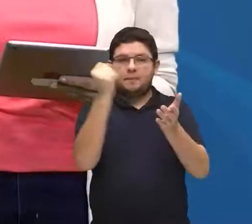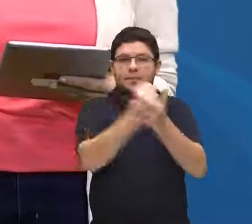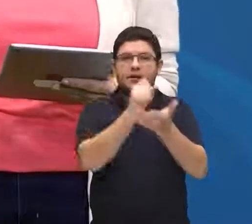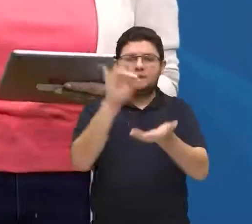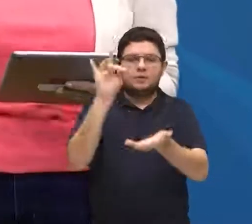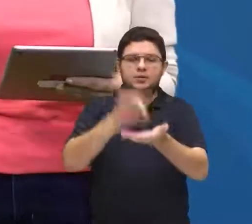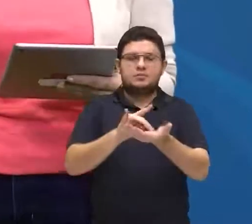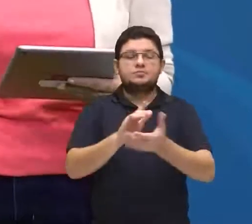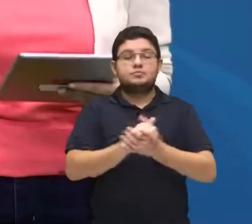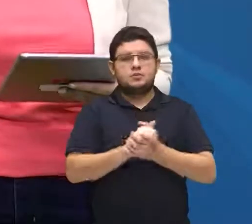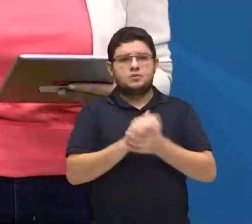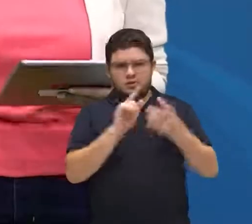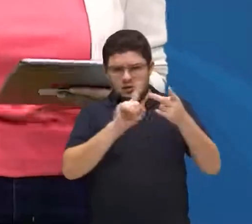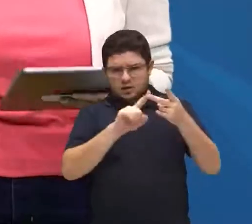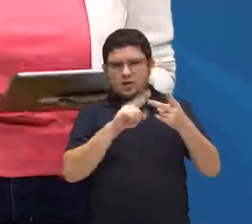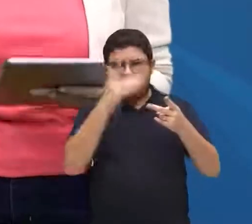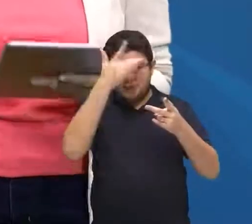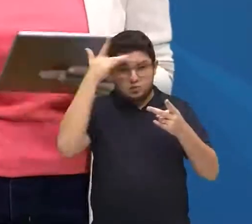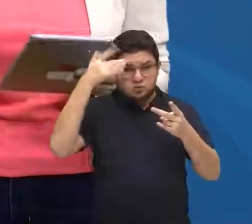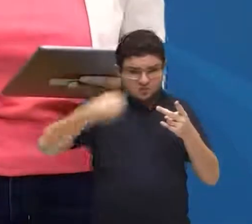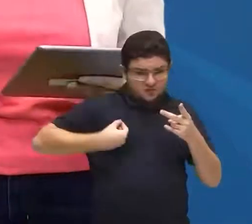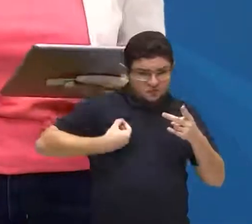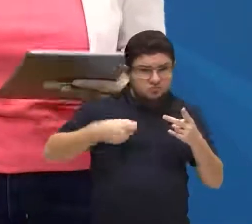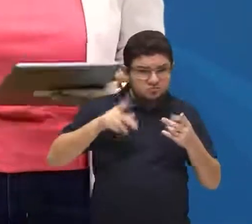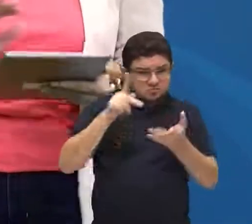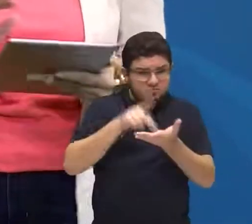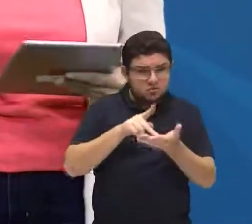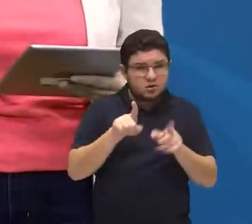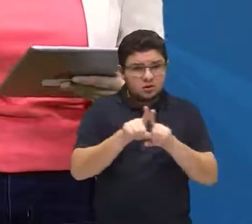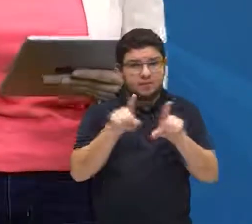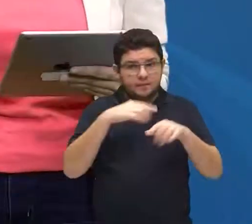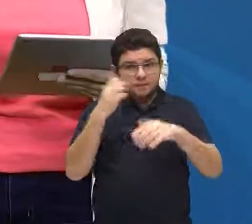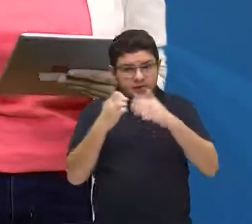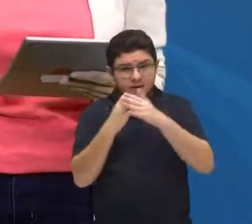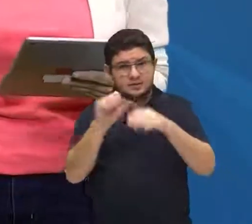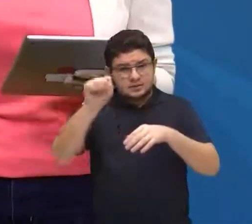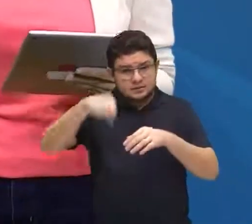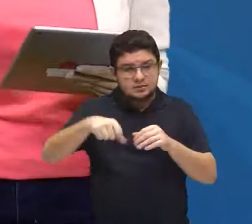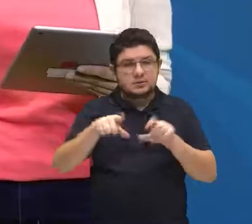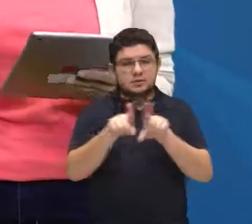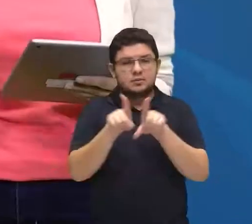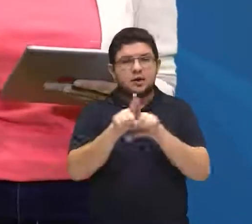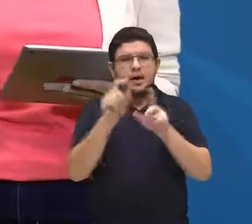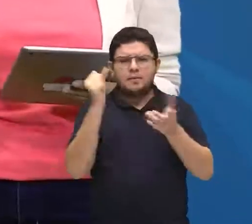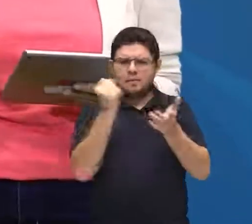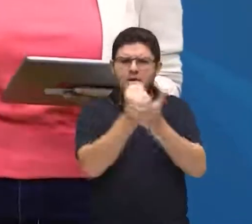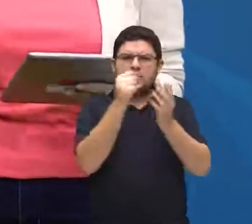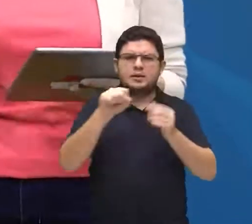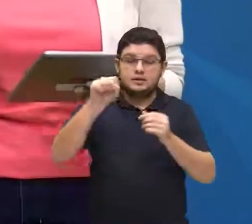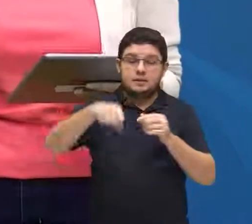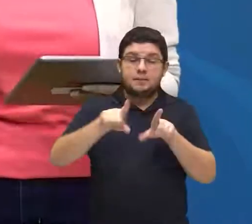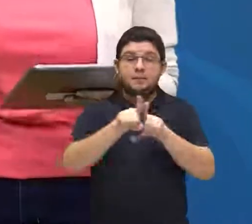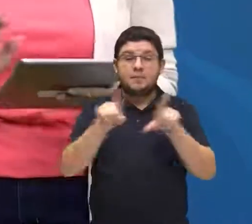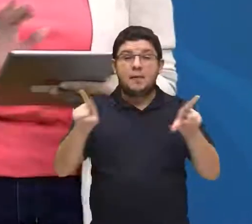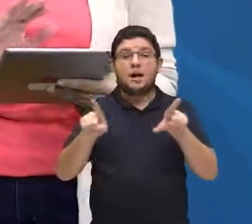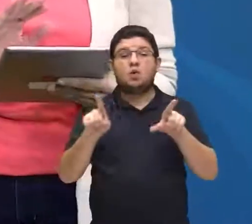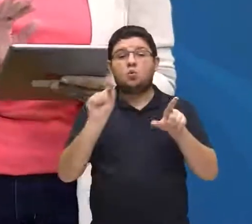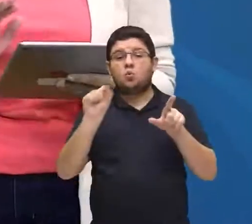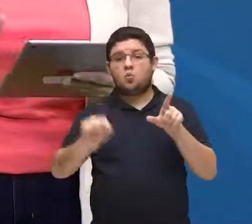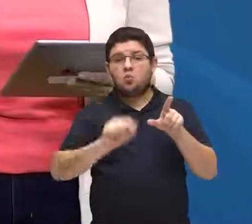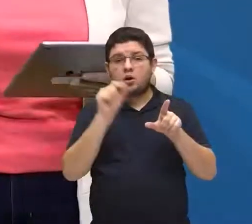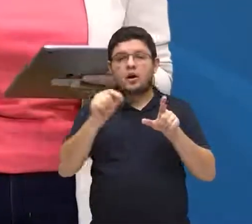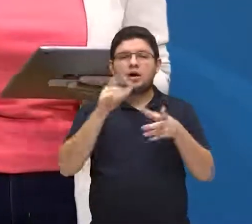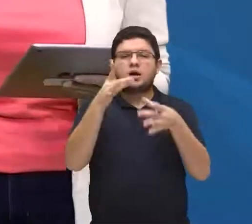realmente existem, as empresas também, as marcas, né, as informações, elas têm ali o seu fundo de verdade, porém, é